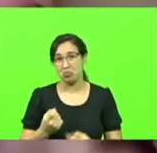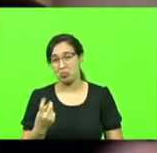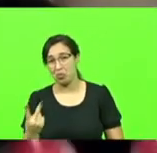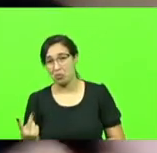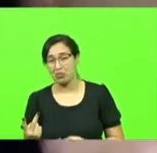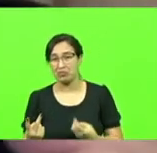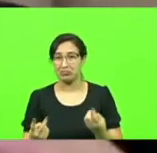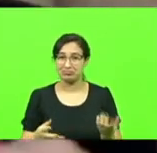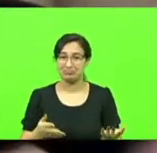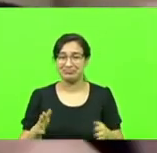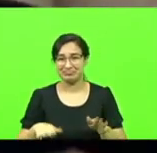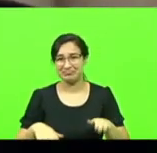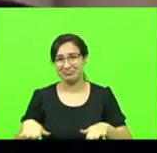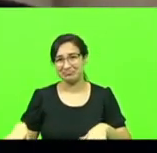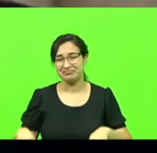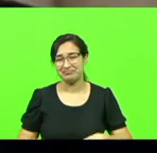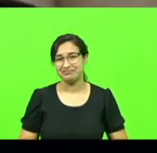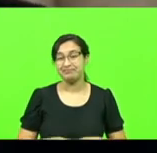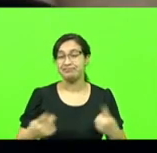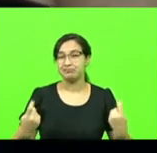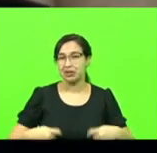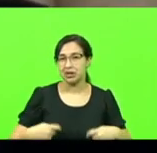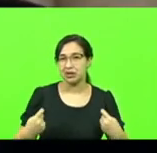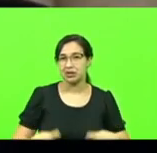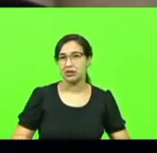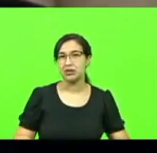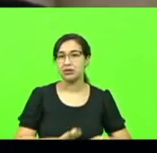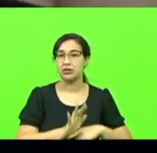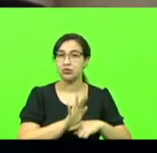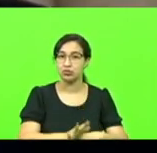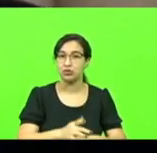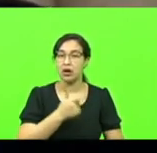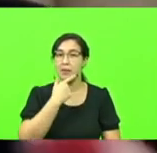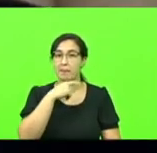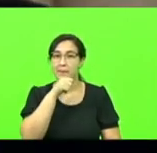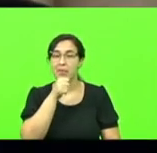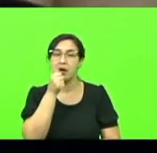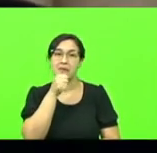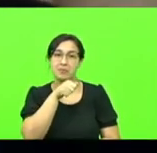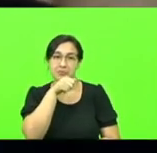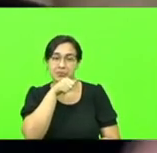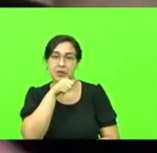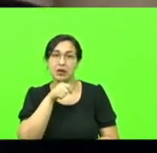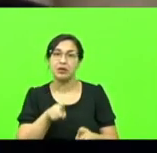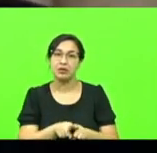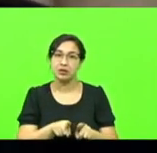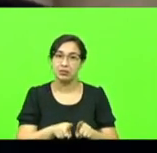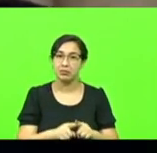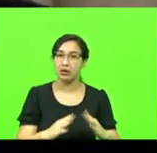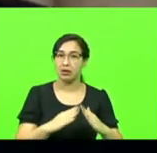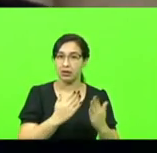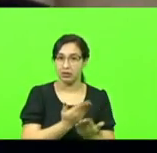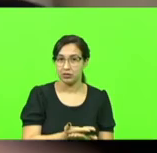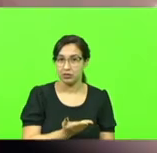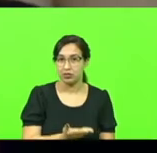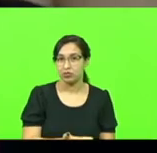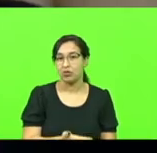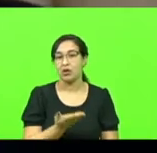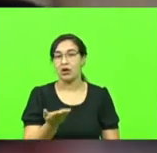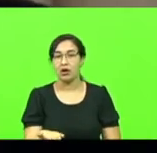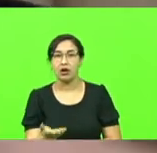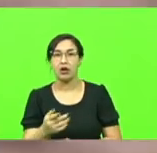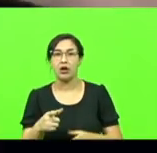de um profissional. Precisamos orientar os pais, precisamos orientar as escolas, as unidades de saúde,